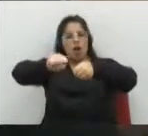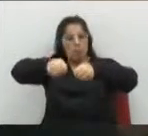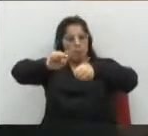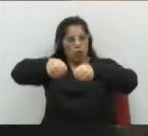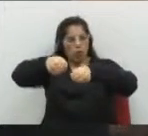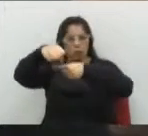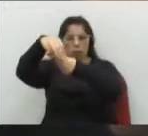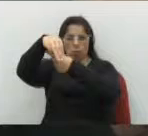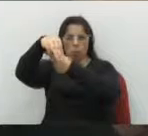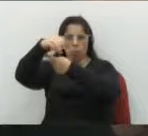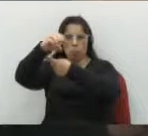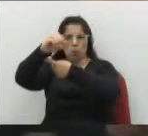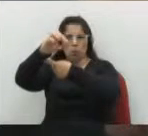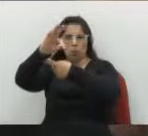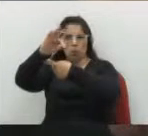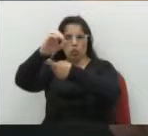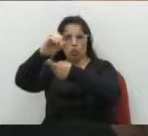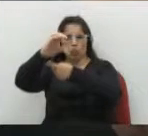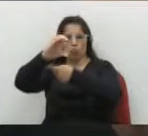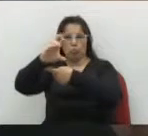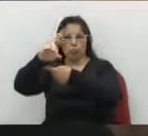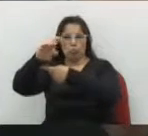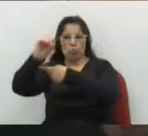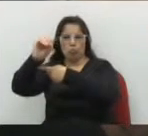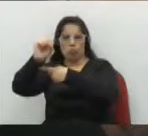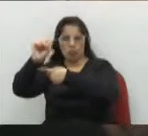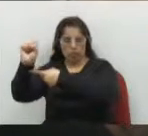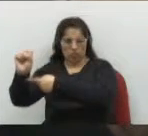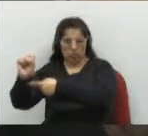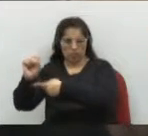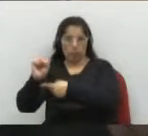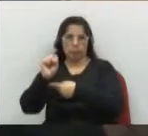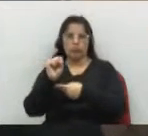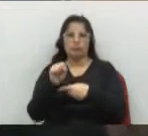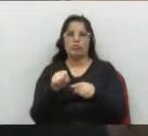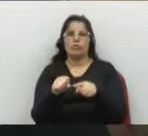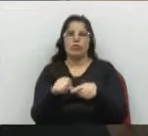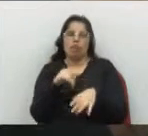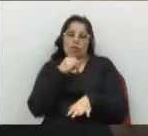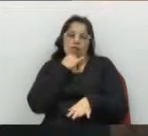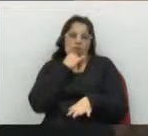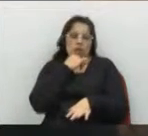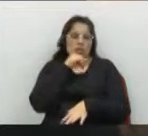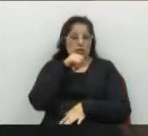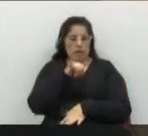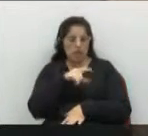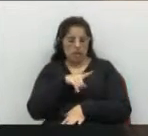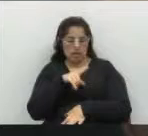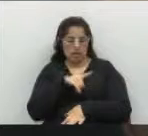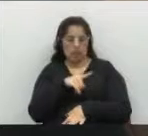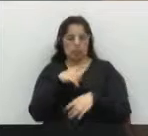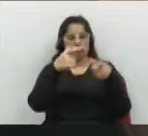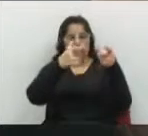para exposições para os jovens, que seja aí os adultos? Tem muitos, né,